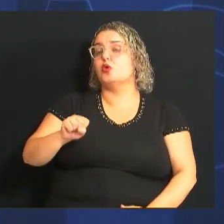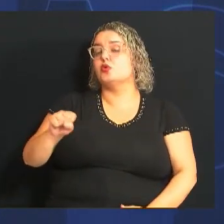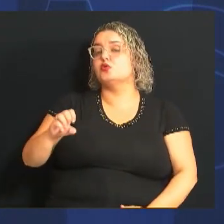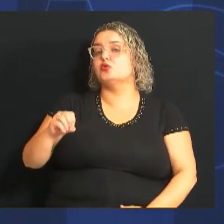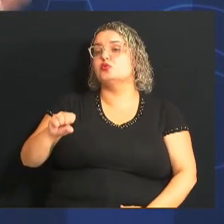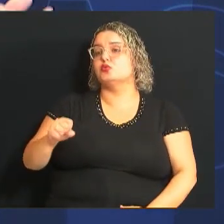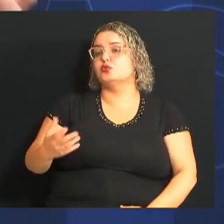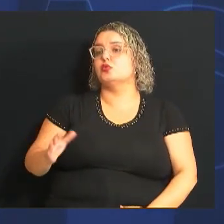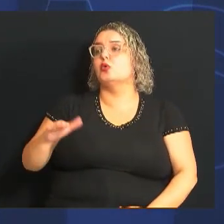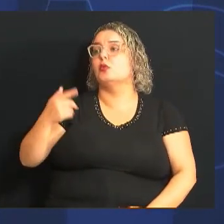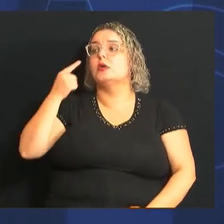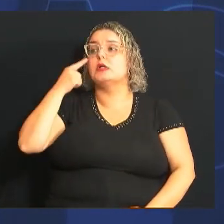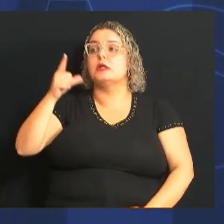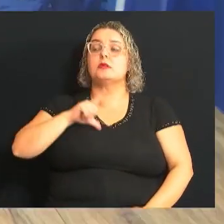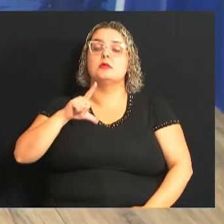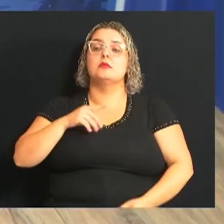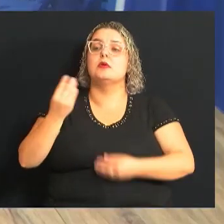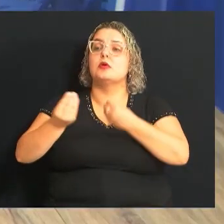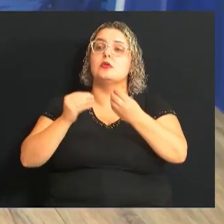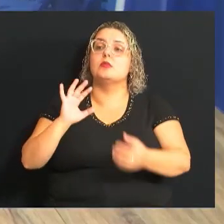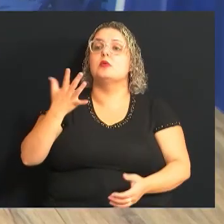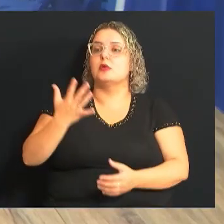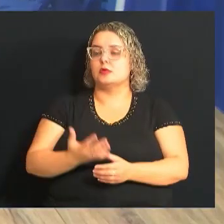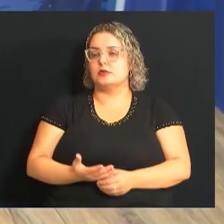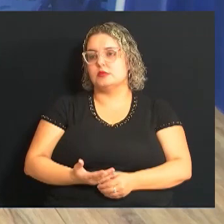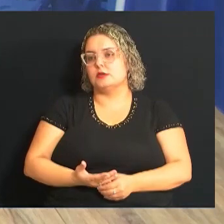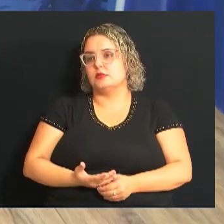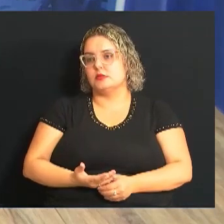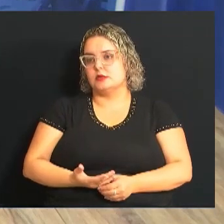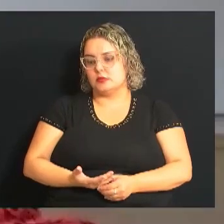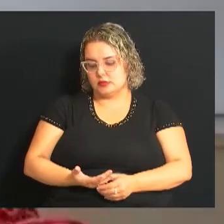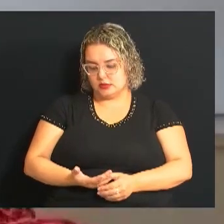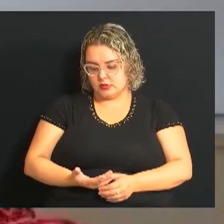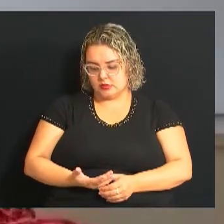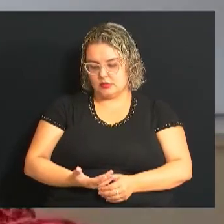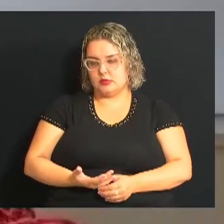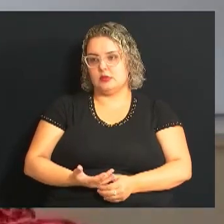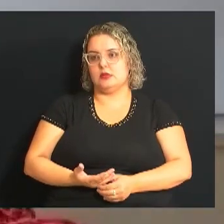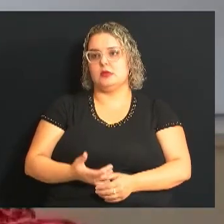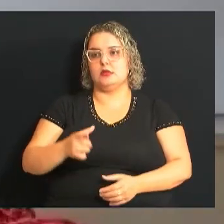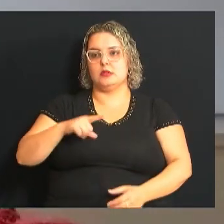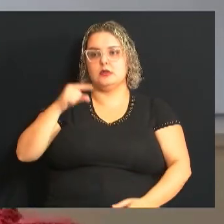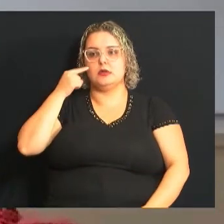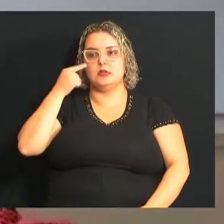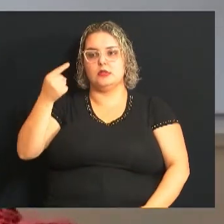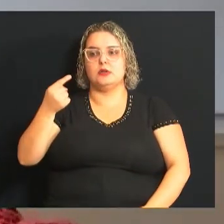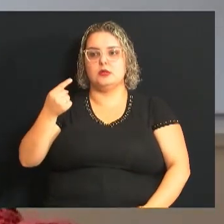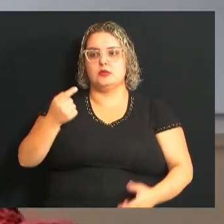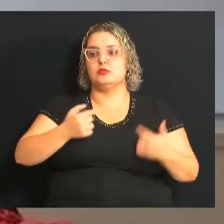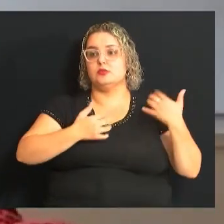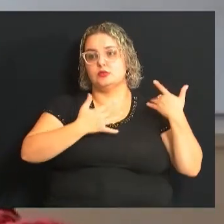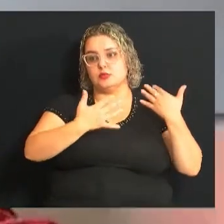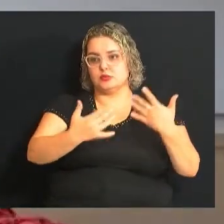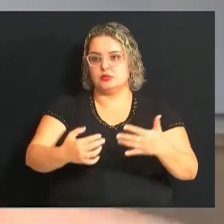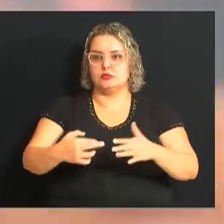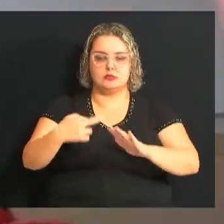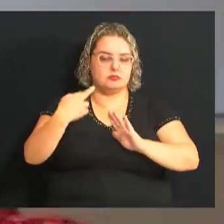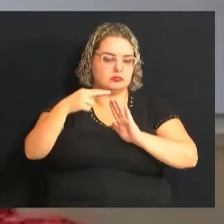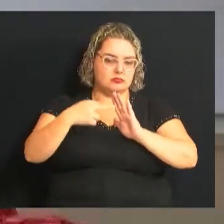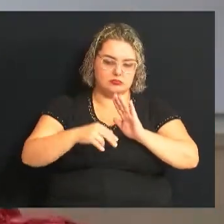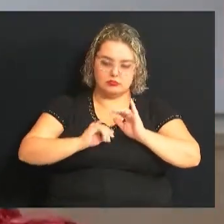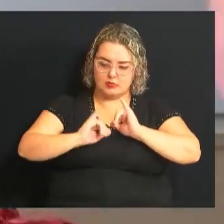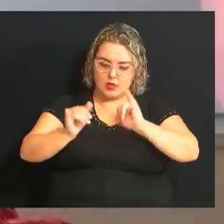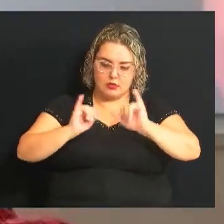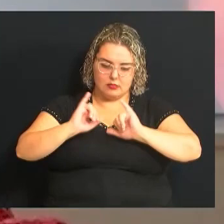ideia e como que ele funciona? Tive essa ideia a partir dos relatos dos meus clientes, porque eu escutava